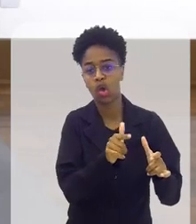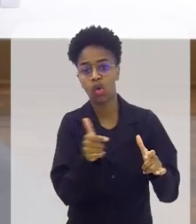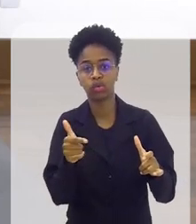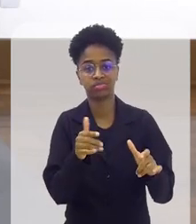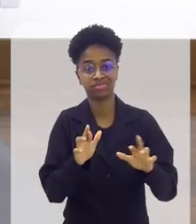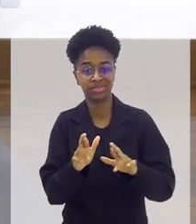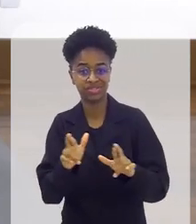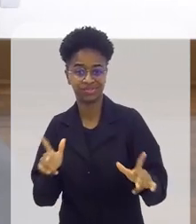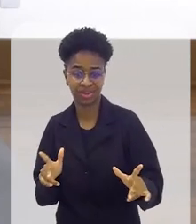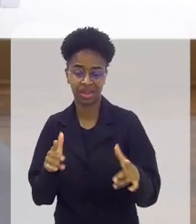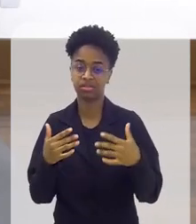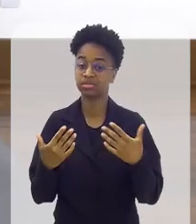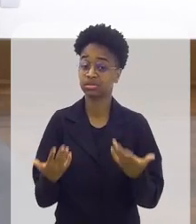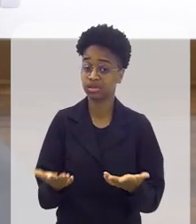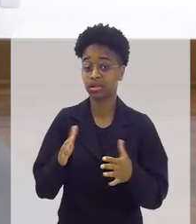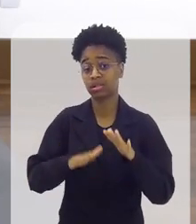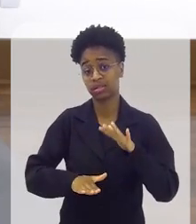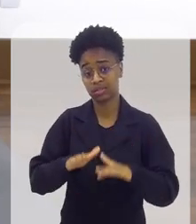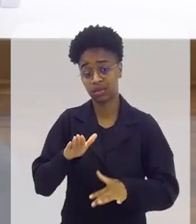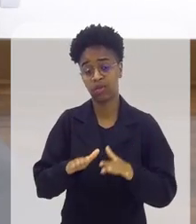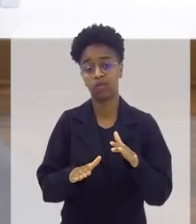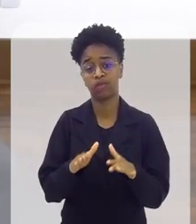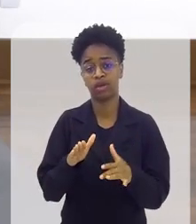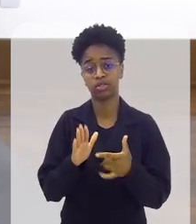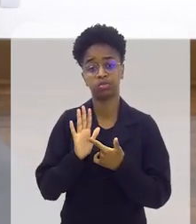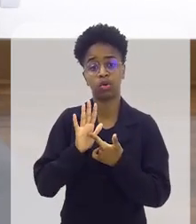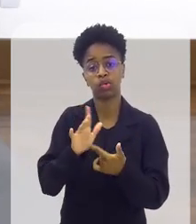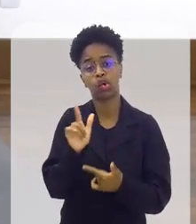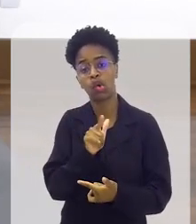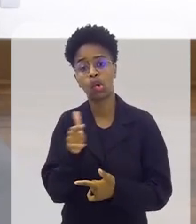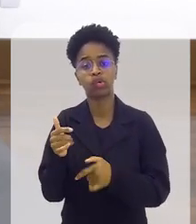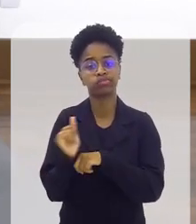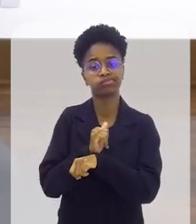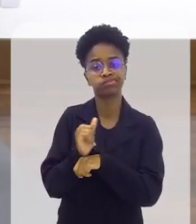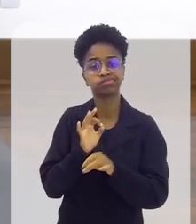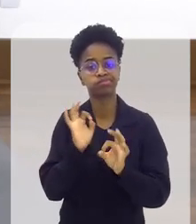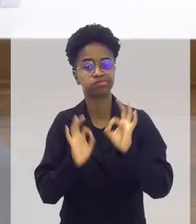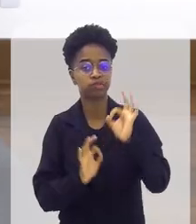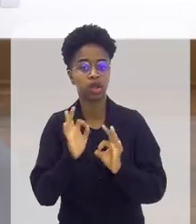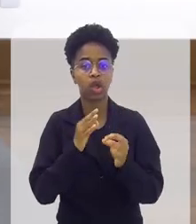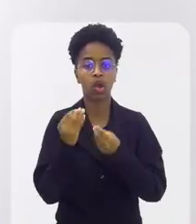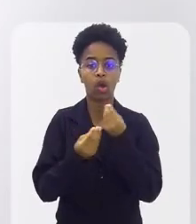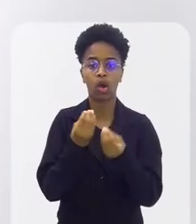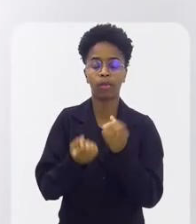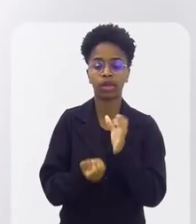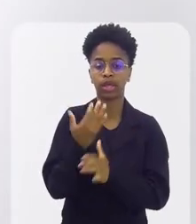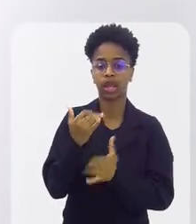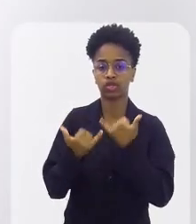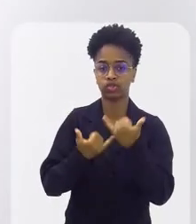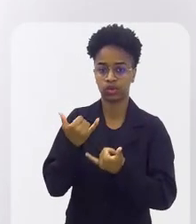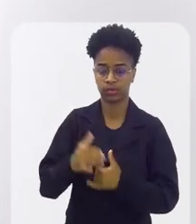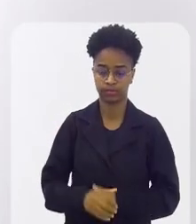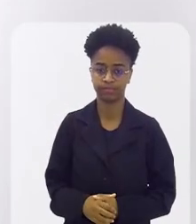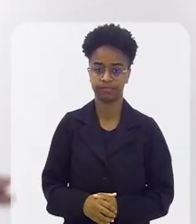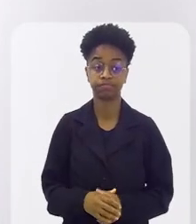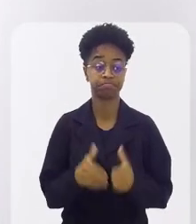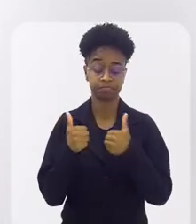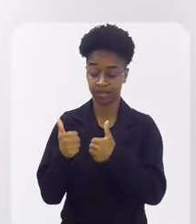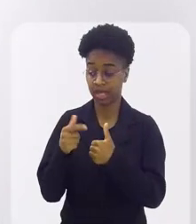que é fora do círculo deles. Então, acho que isso vai trazer uma outra dinâmica para o que é desenvolver jogos.